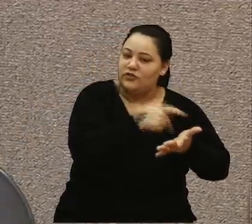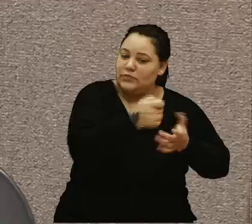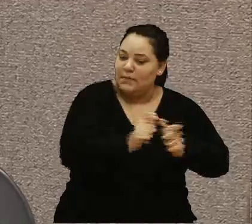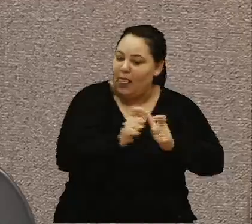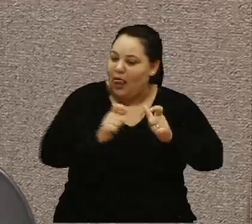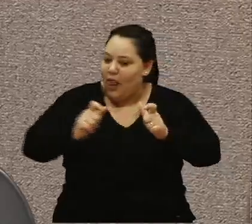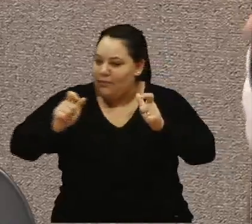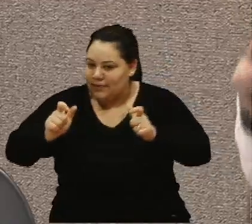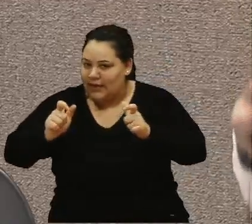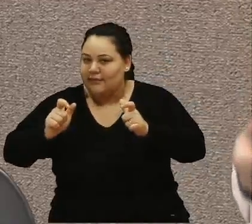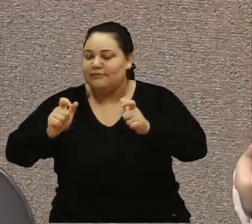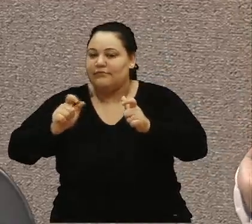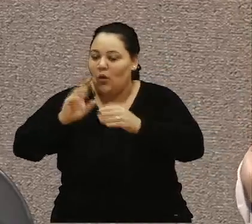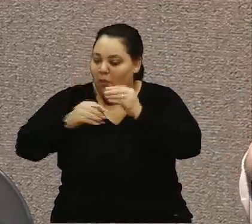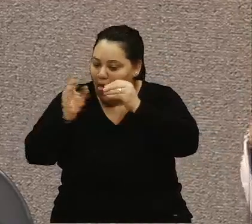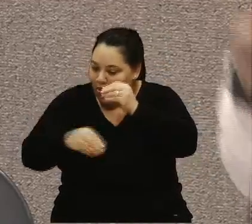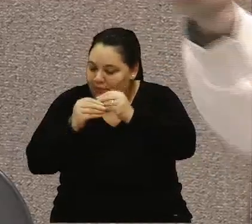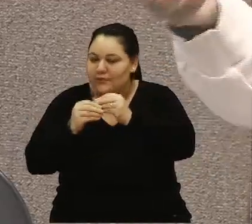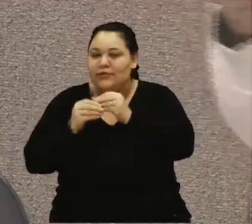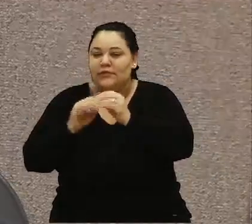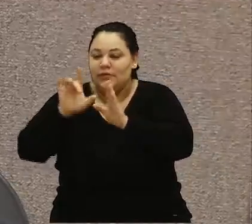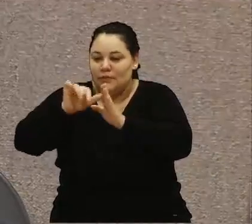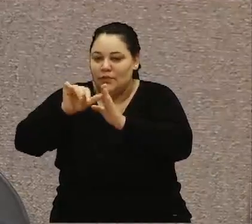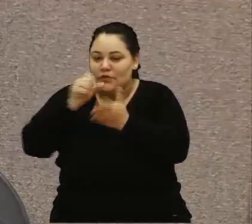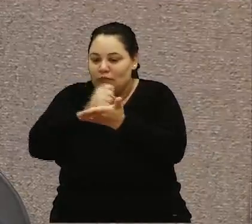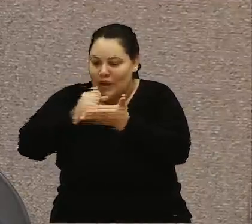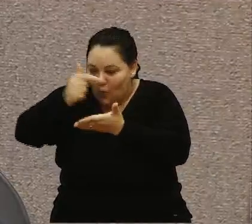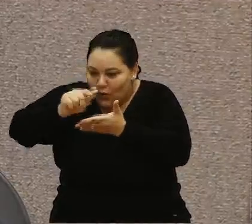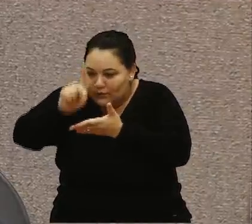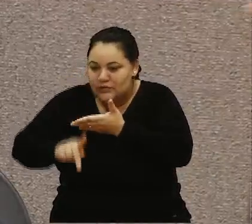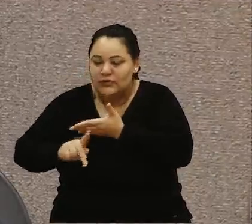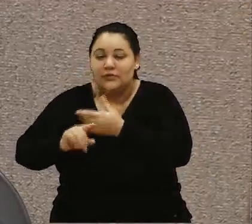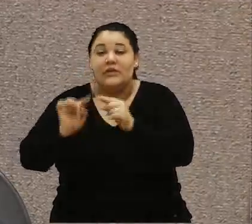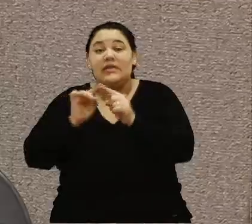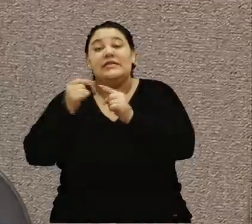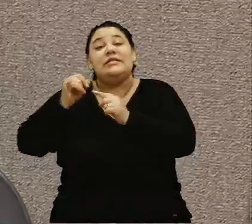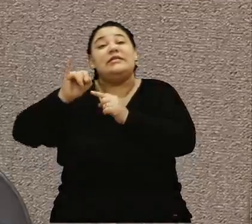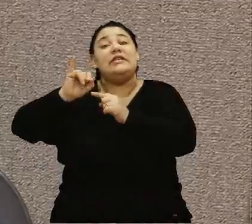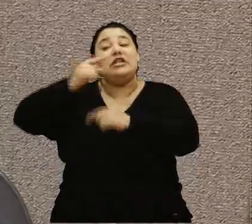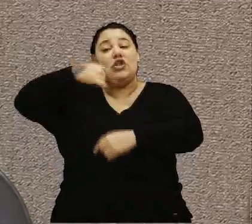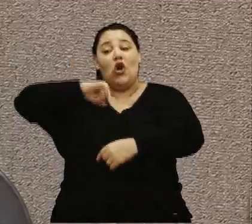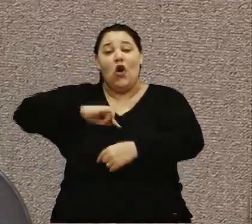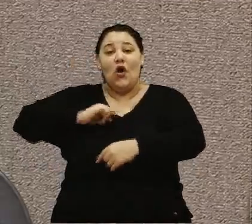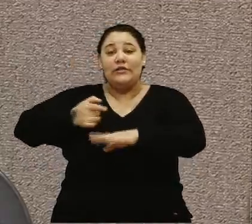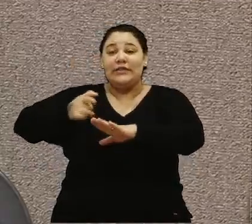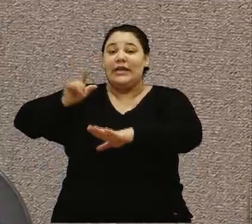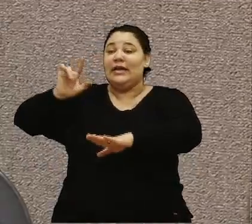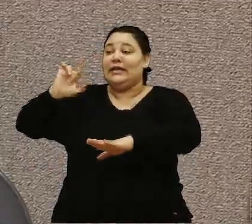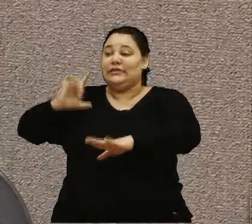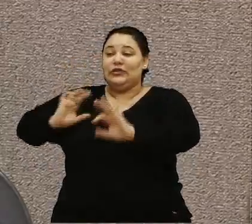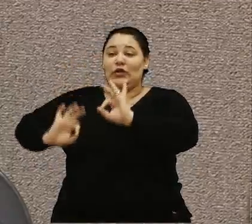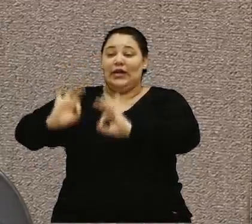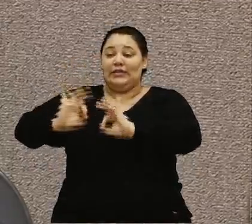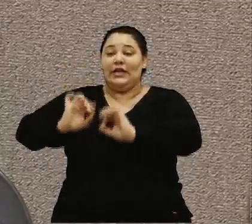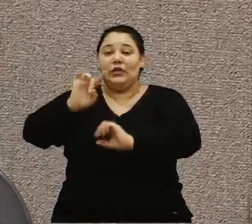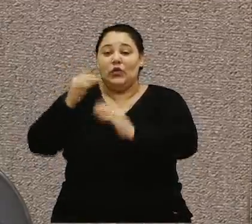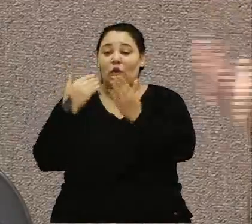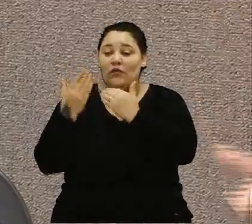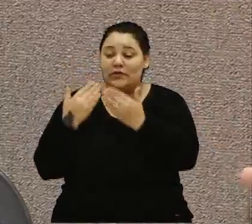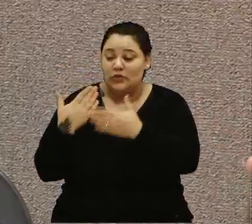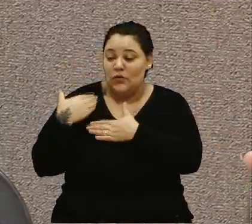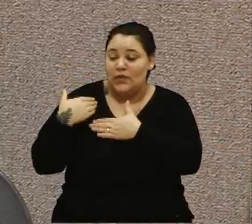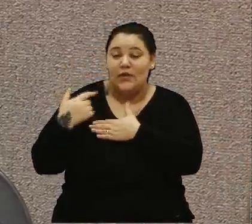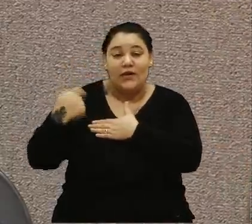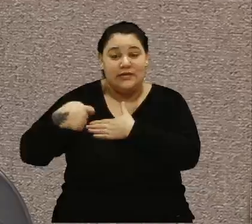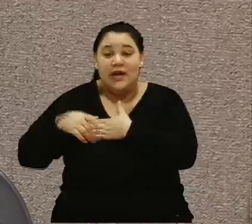outro membro. Se nós tivéssemos nos organizado, se o senhor tivesse, por exemplo, talvez, né, se tivesse conversado comigo sobre essa necessidade,